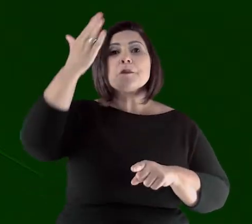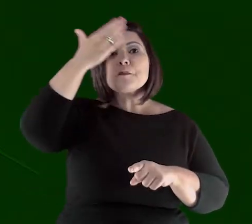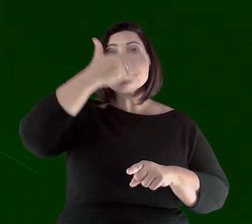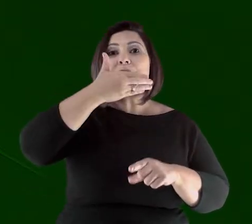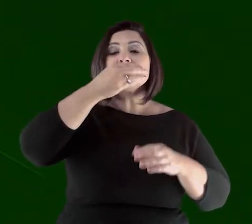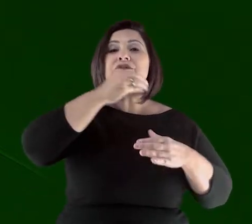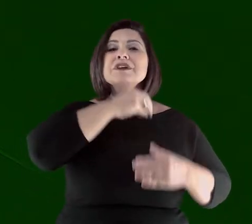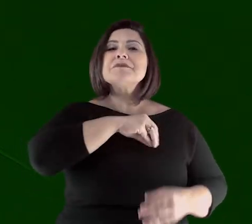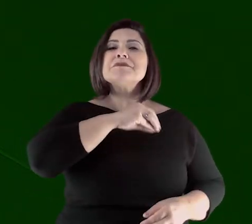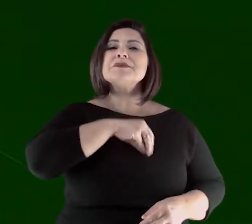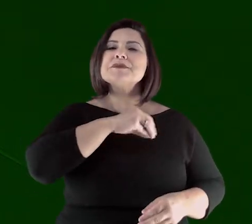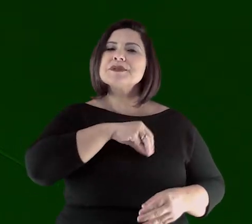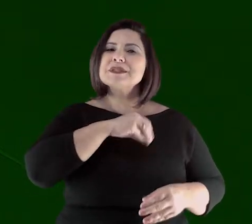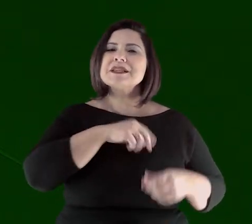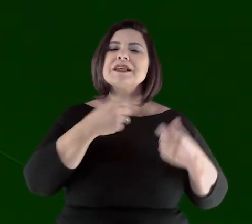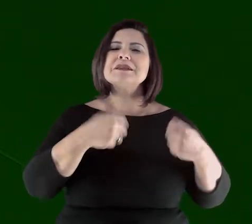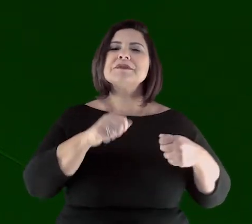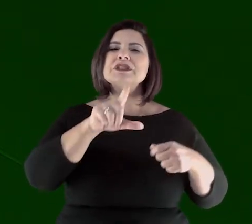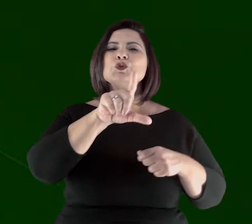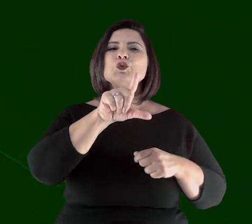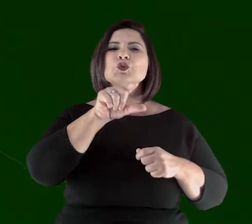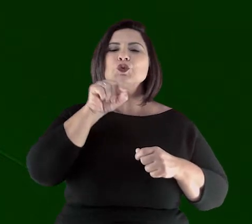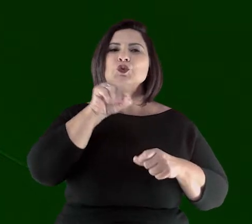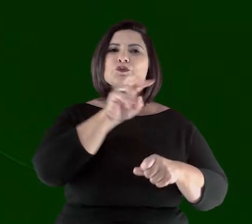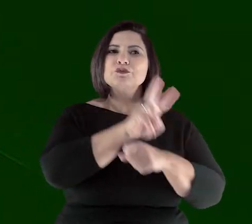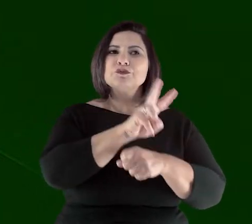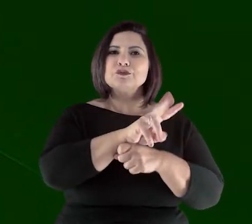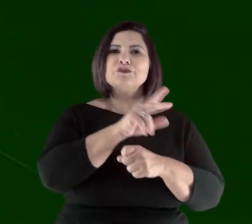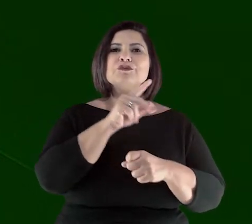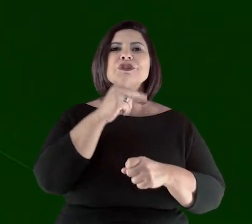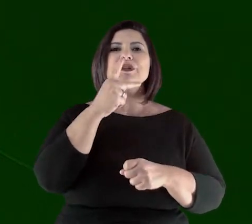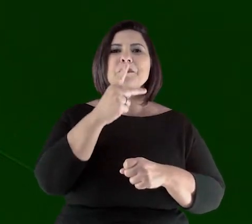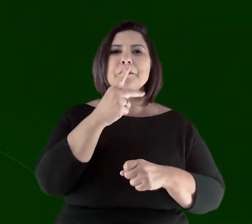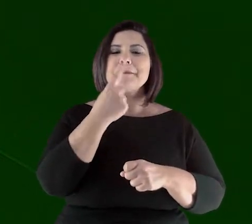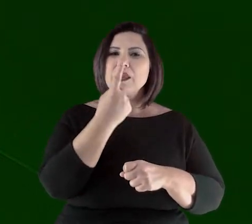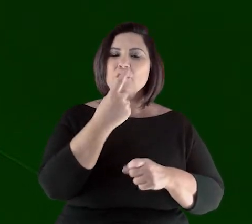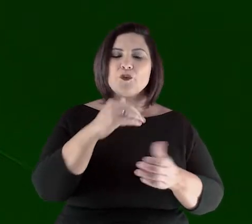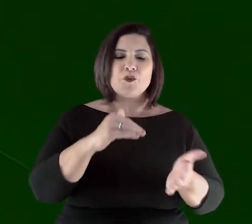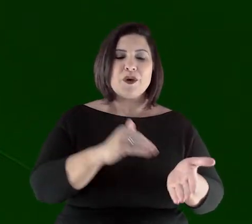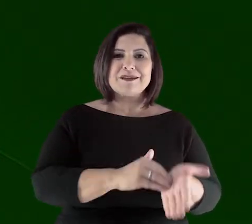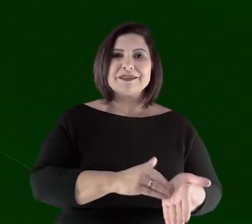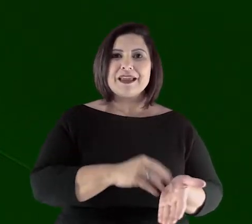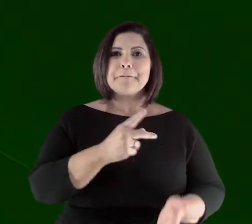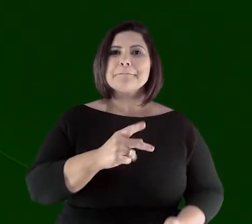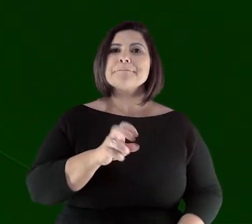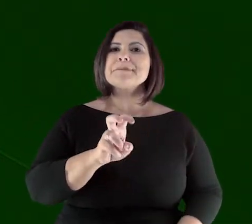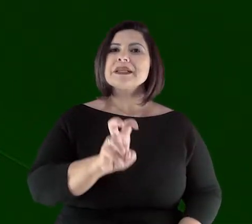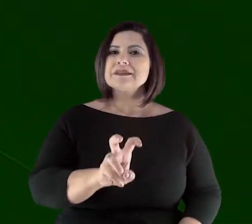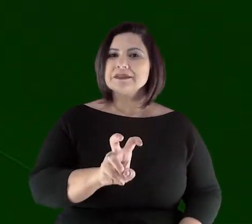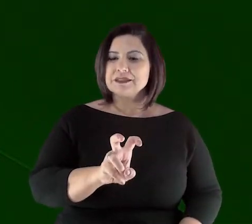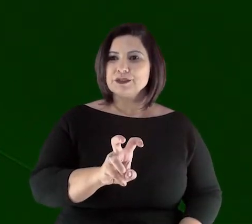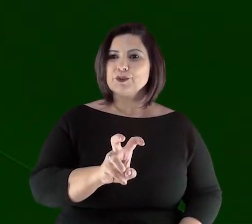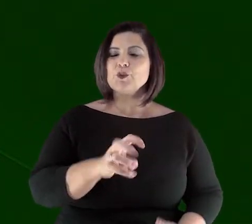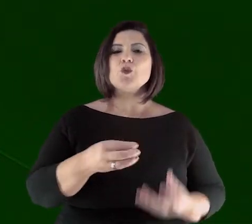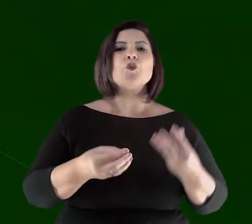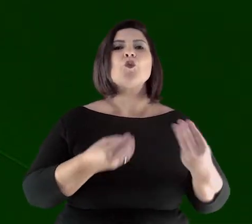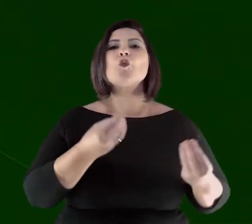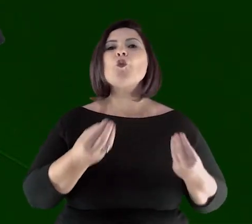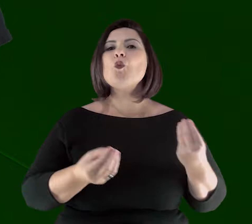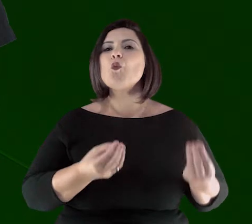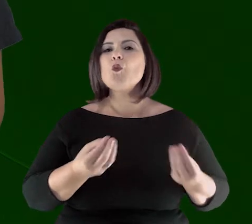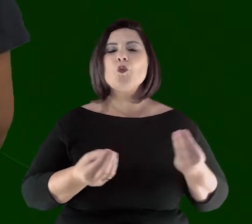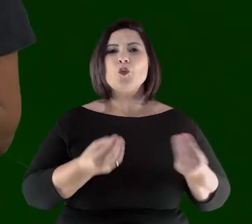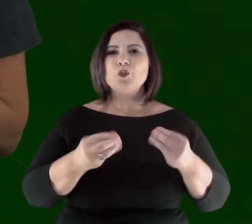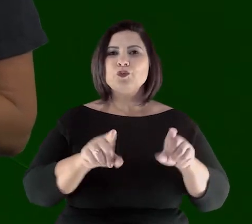vagas, começando pela comprovação de renda necessária para quem optar pelas reservas P1,